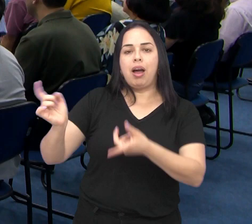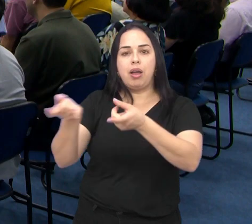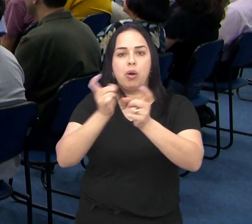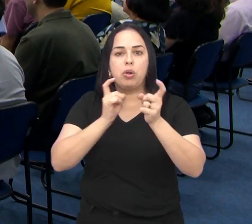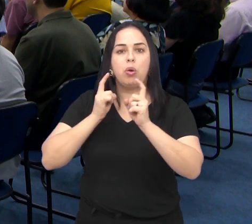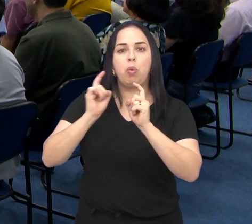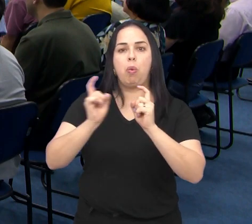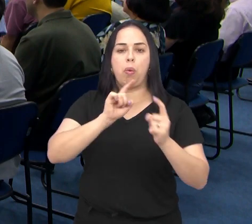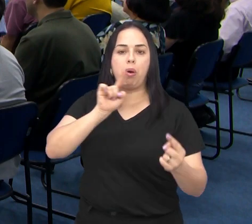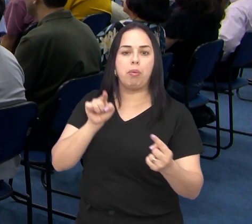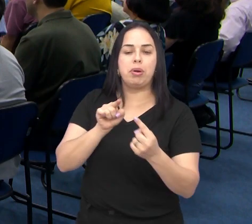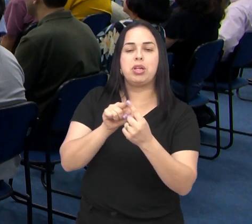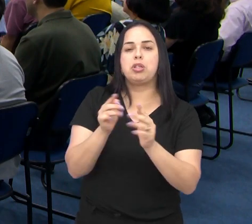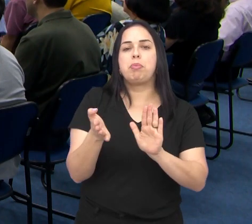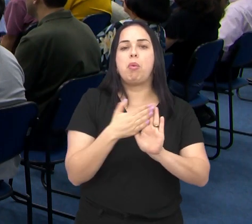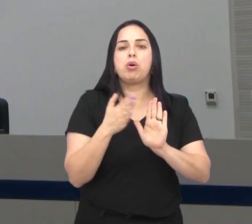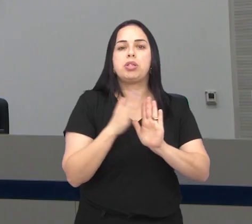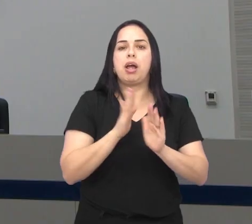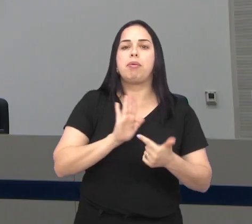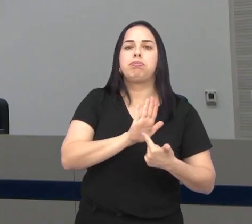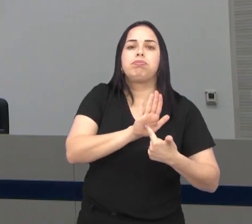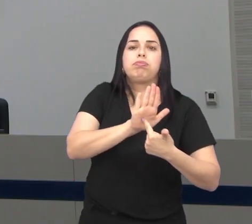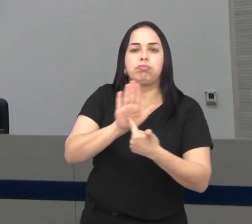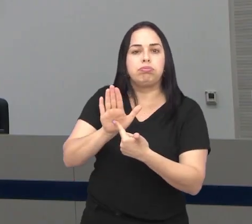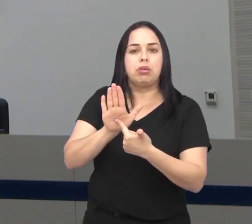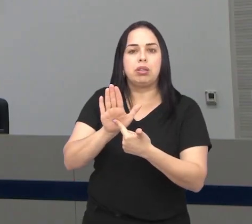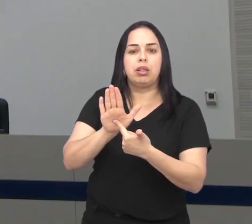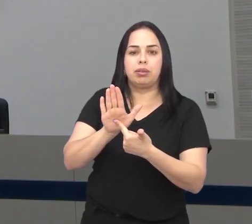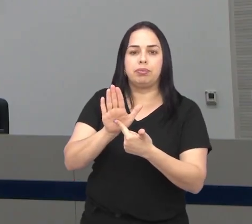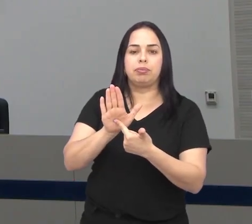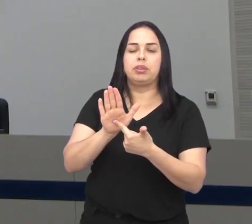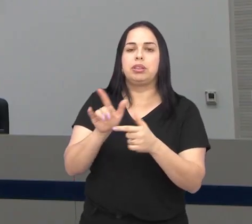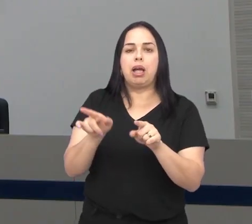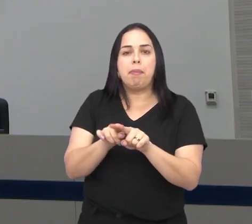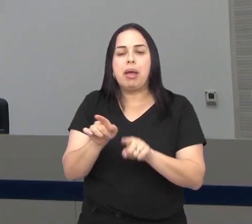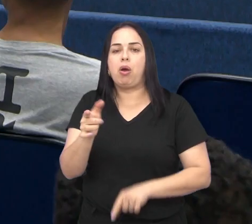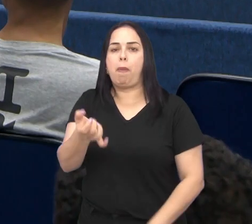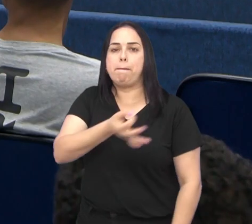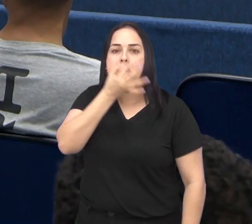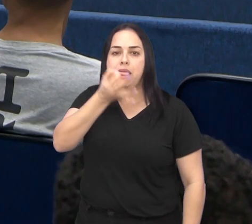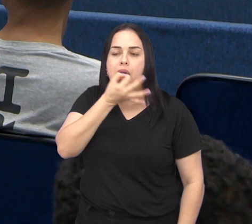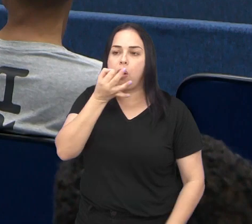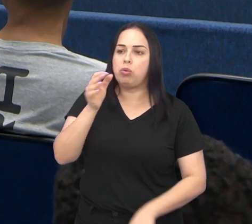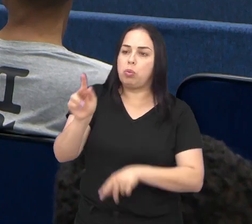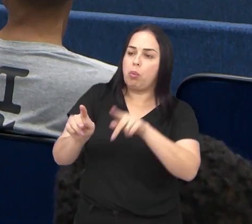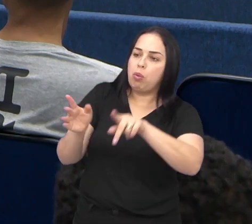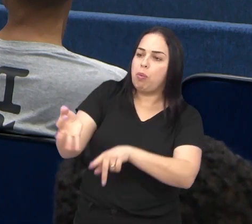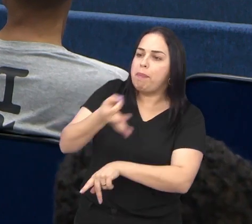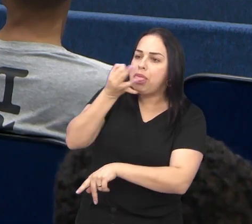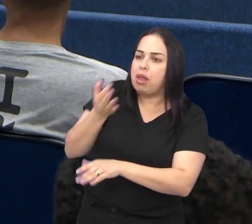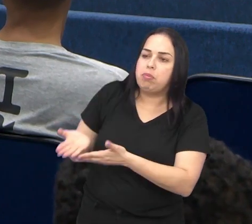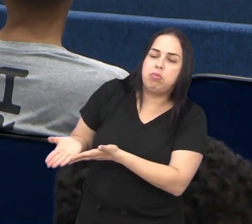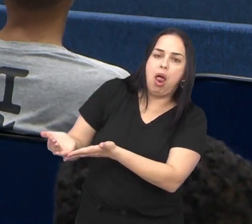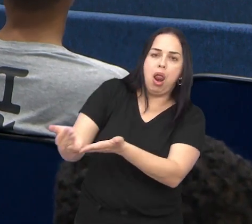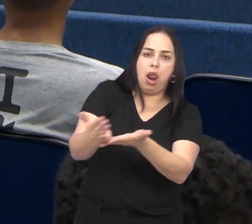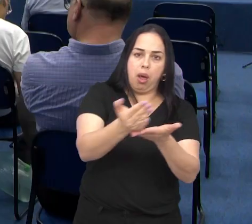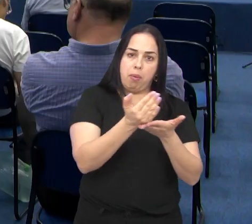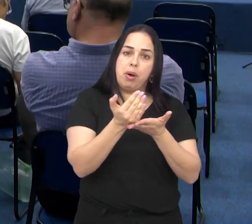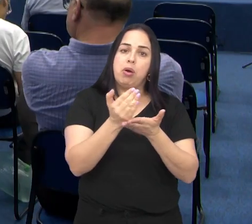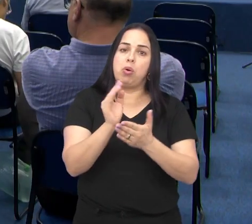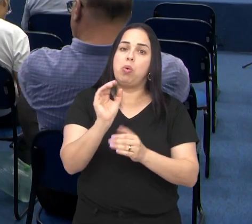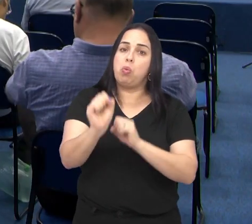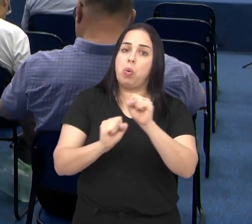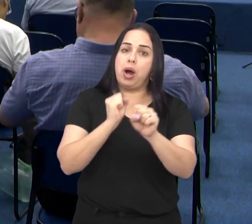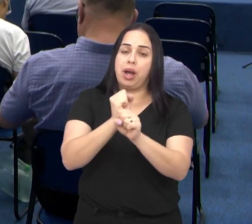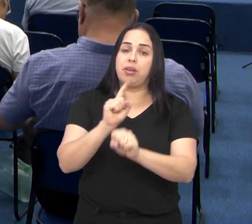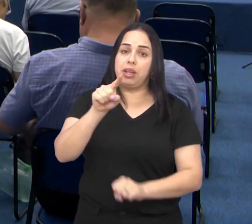O encontro teve como objetivo apresentar a proposta base da Prefeitura e colher sugestões da população.